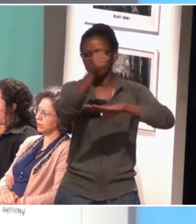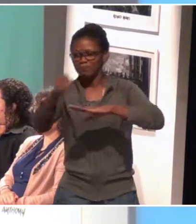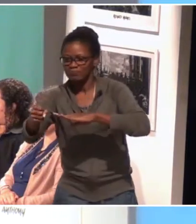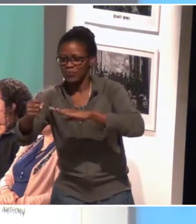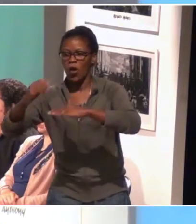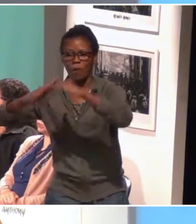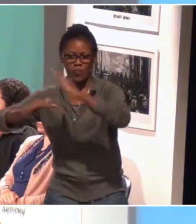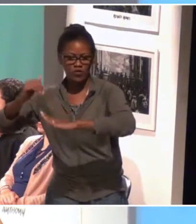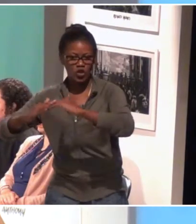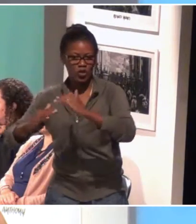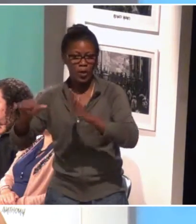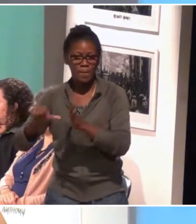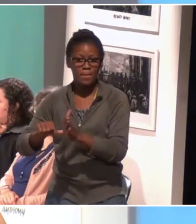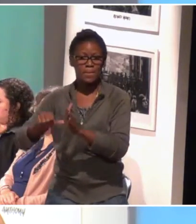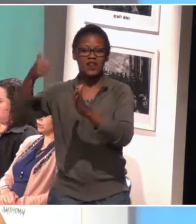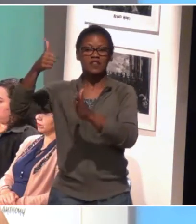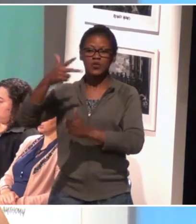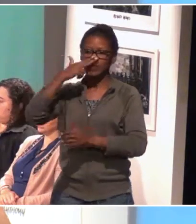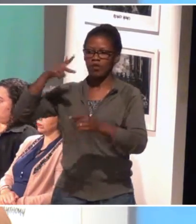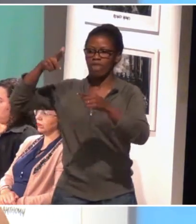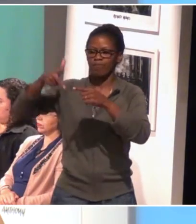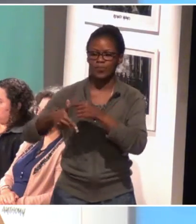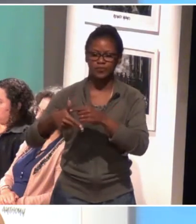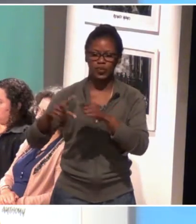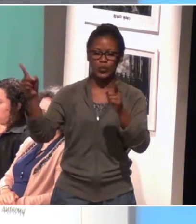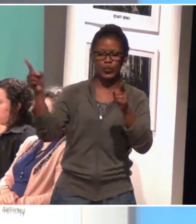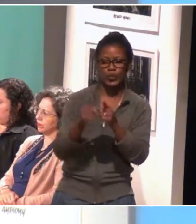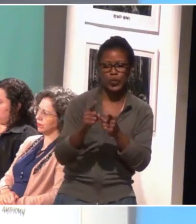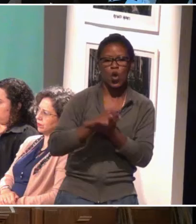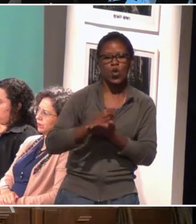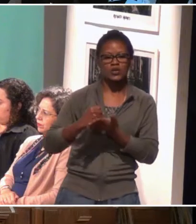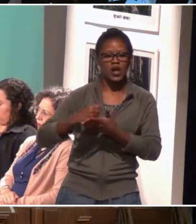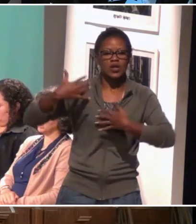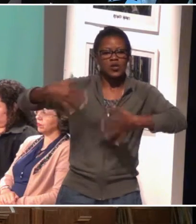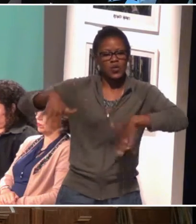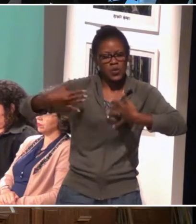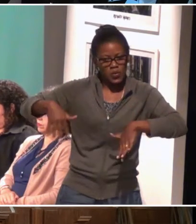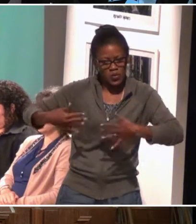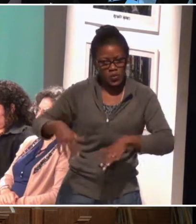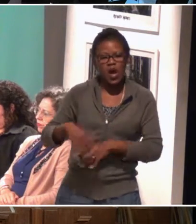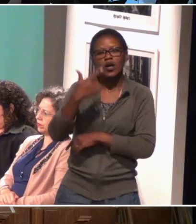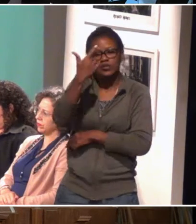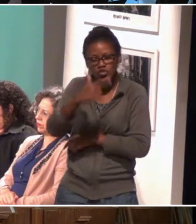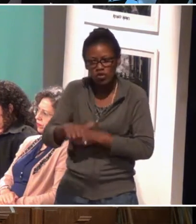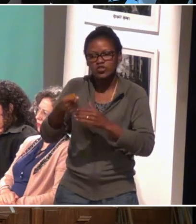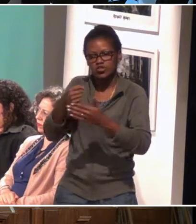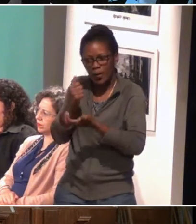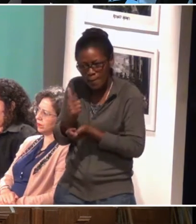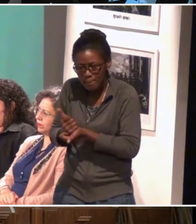que foi a primeira vez que aconteceu esse corte de contrato. E aí, mais uma vez, o CAIS entra para dar um apoio para esse profissional.